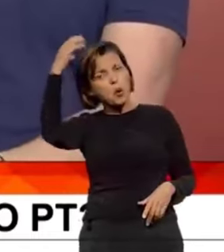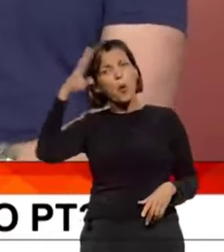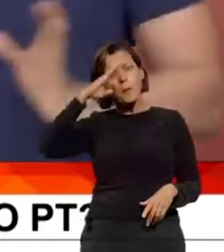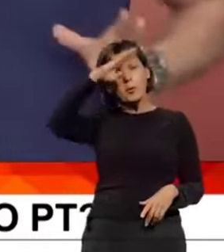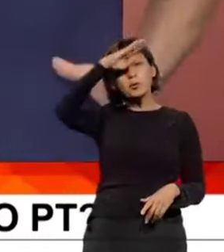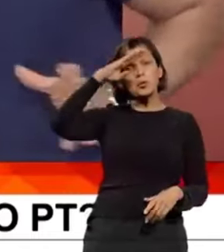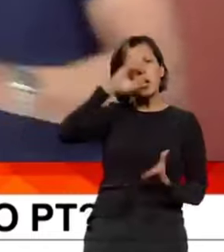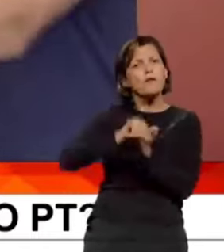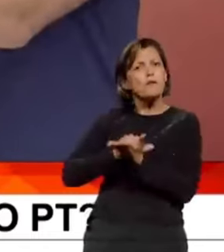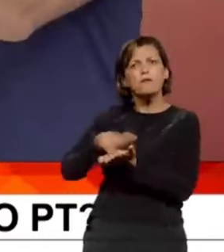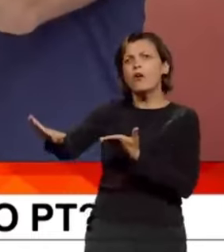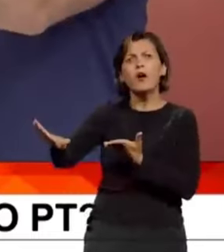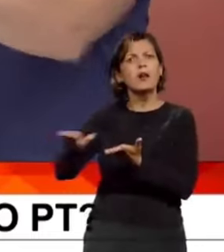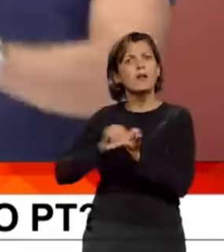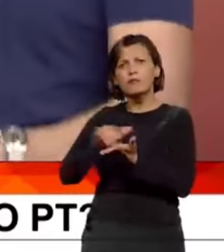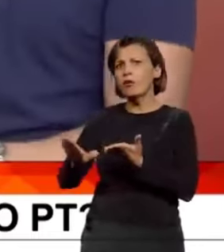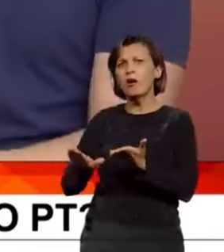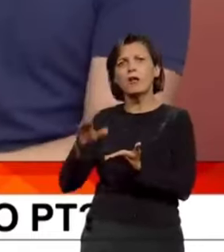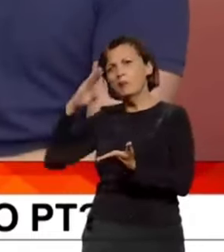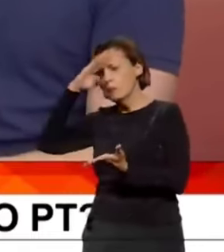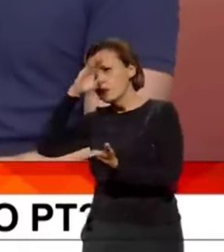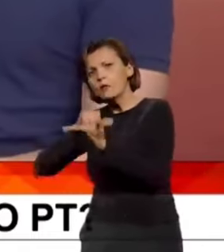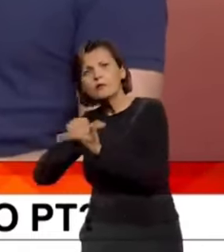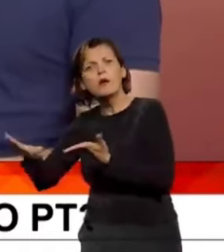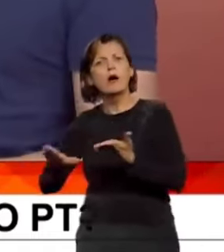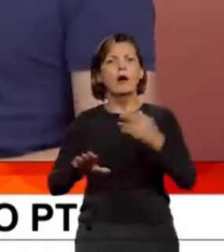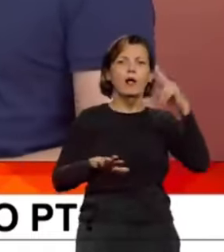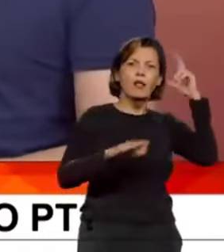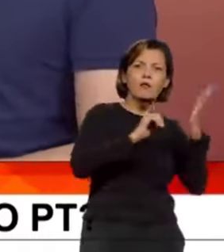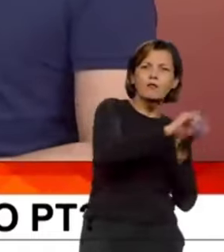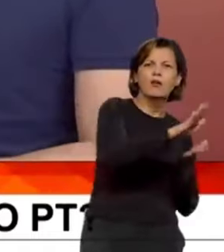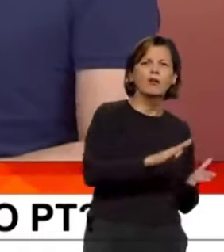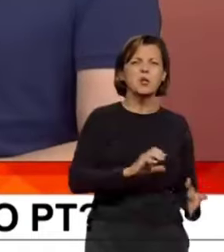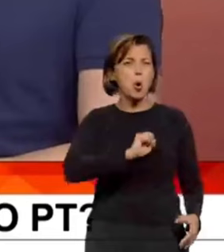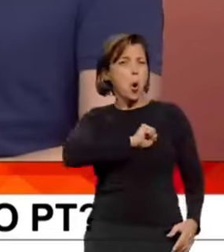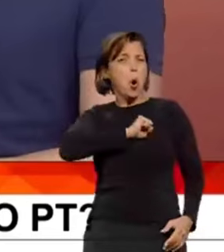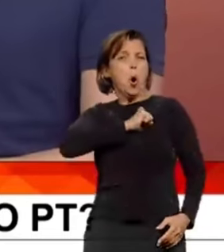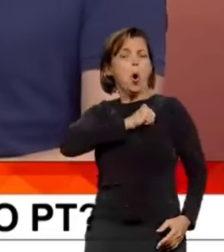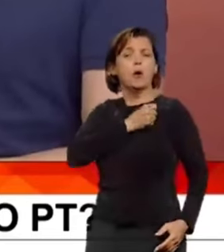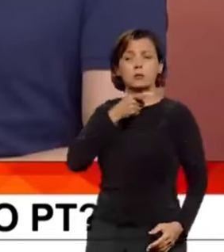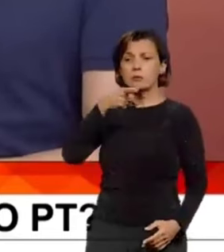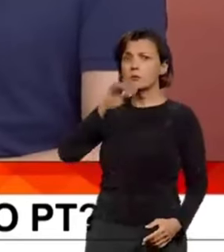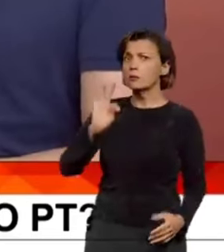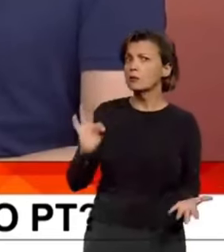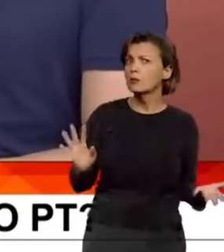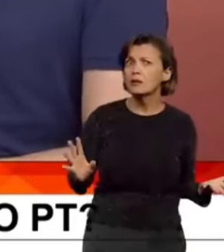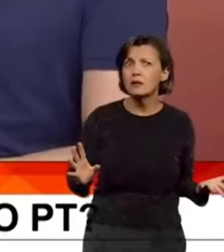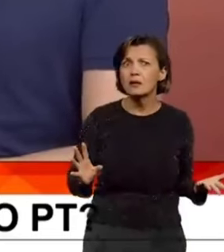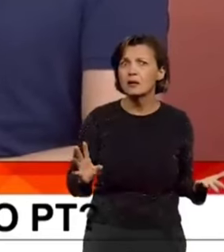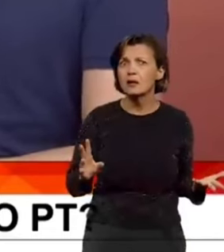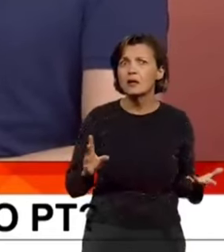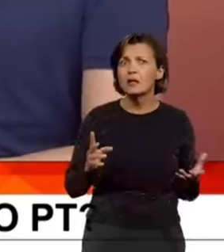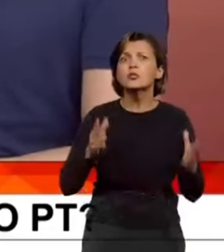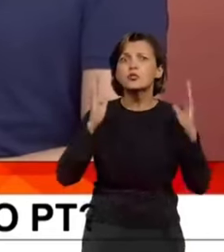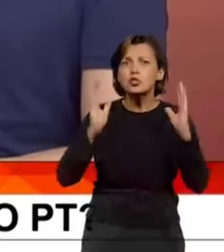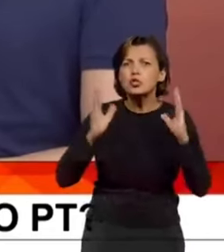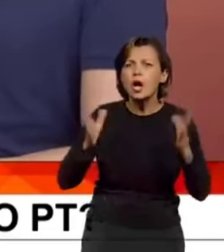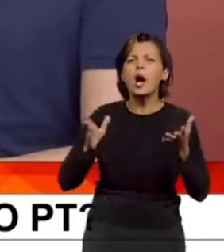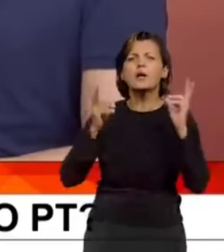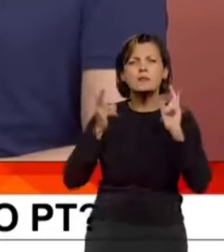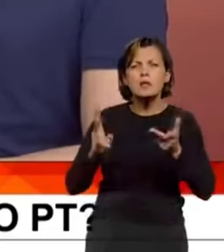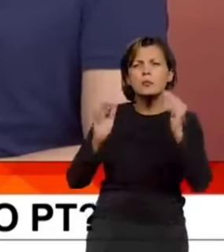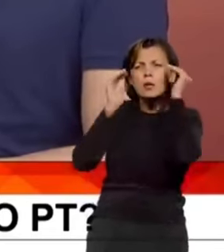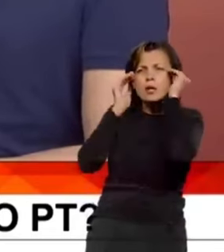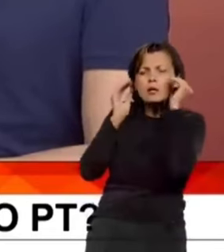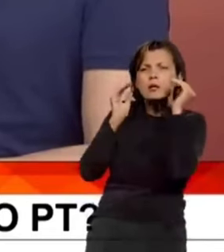diabo no bolsonaro Hum que esses donos fez o ranço o rancor A violência é contra o partido dos trabalhadores que